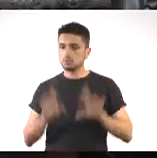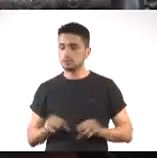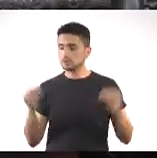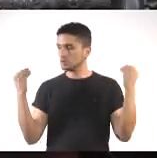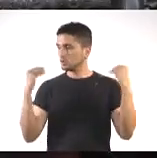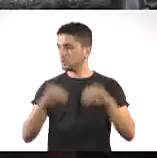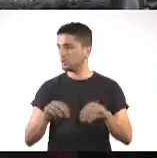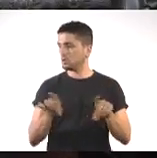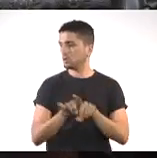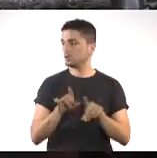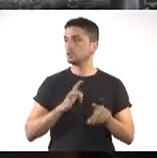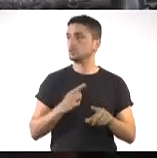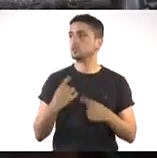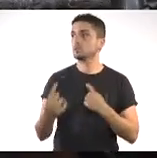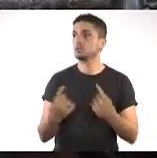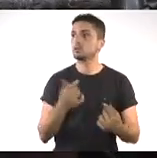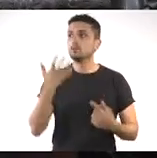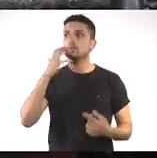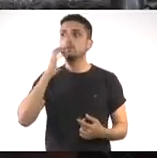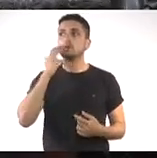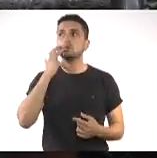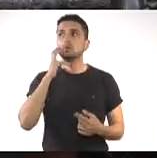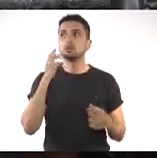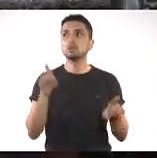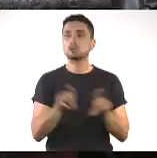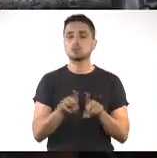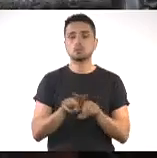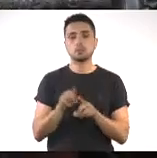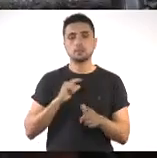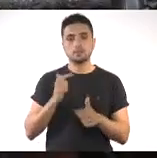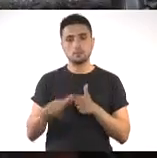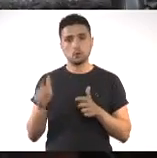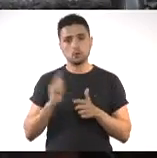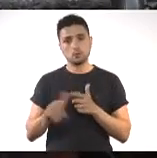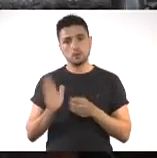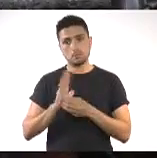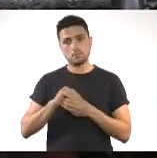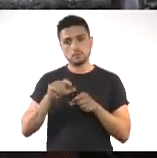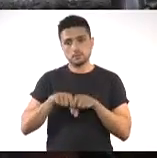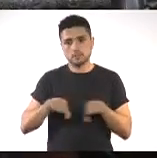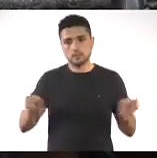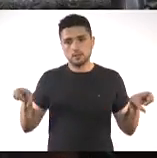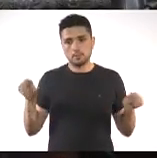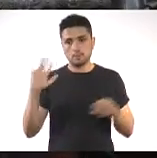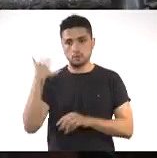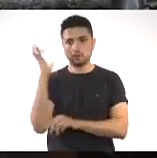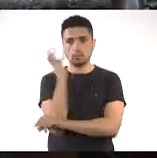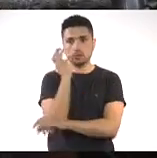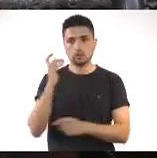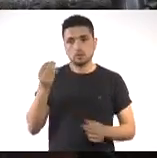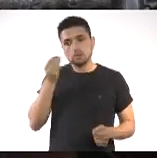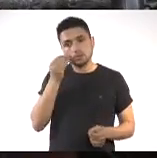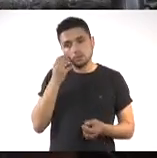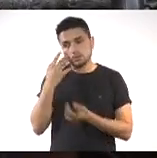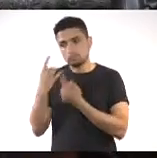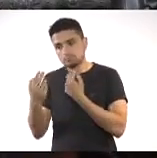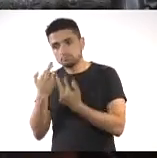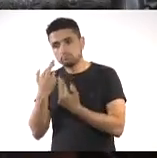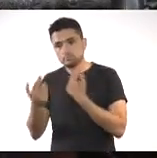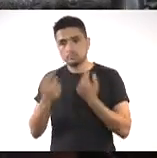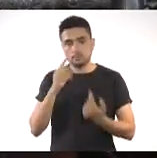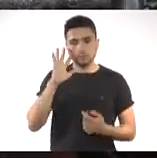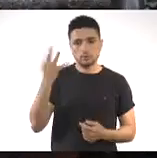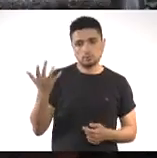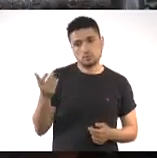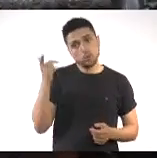vai. O próprio Valdec teve um problema com a Comissão de Saneamento Ambiental e a gente tentou intermediar e andou